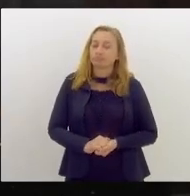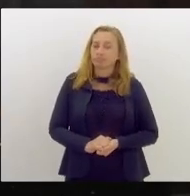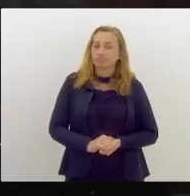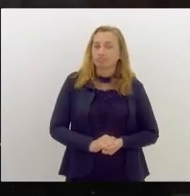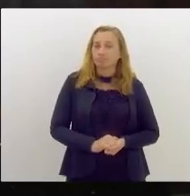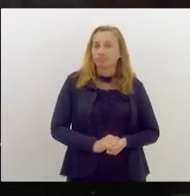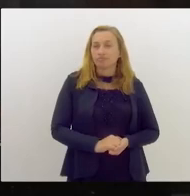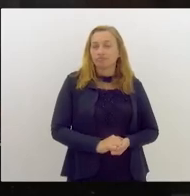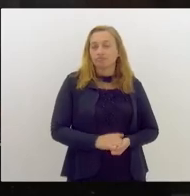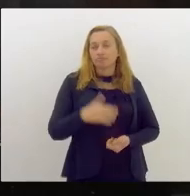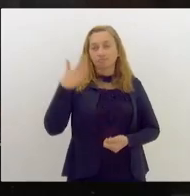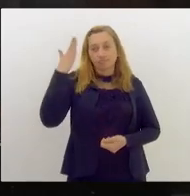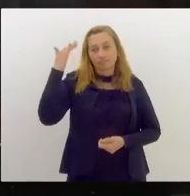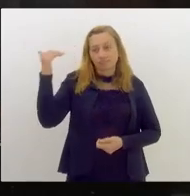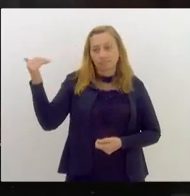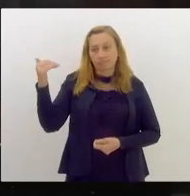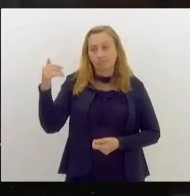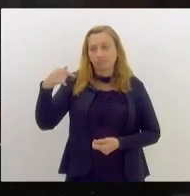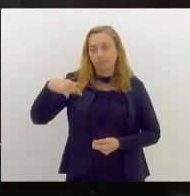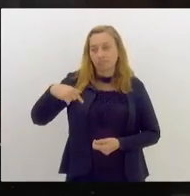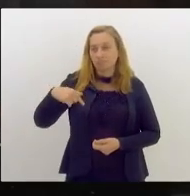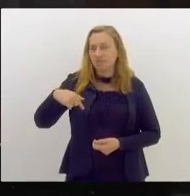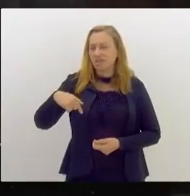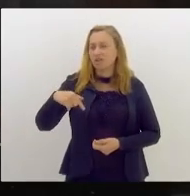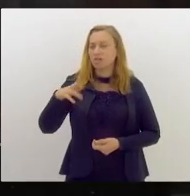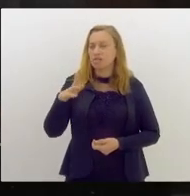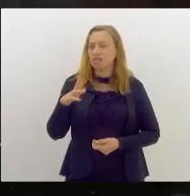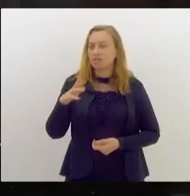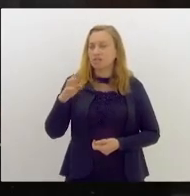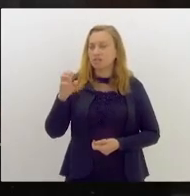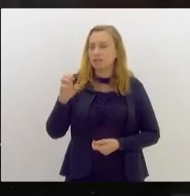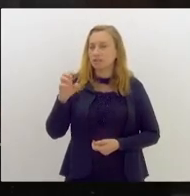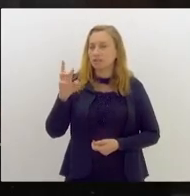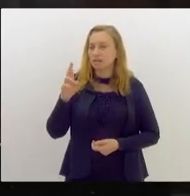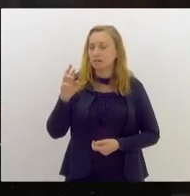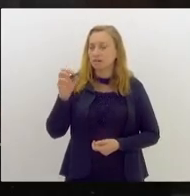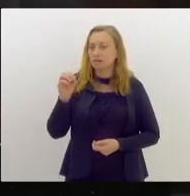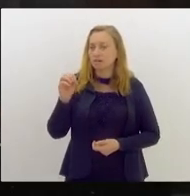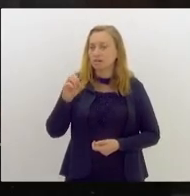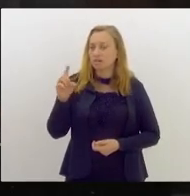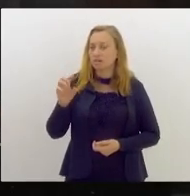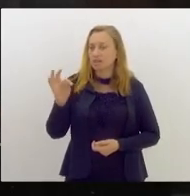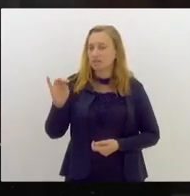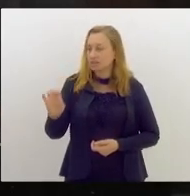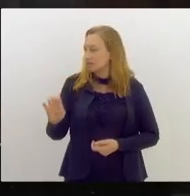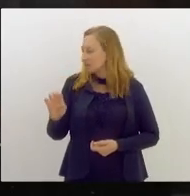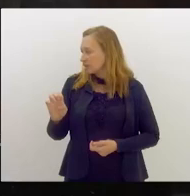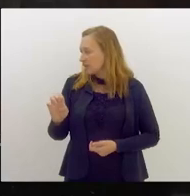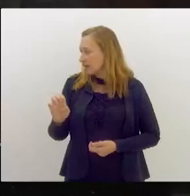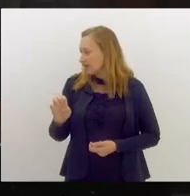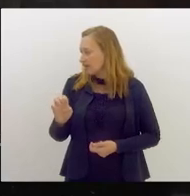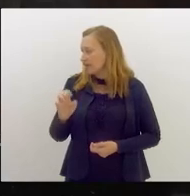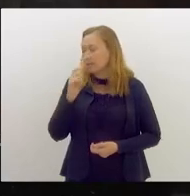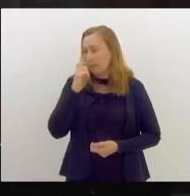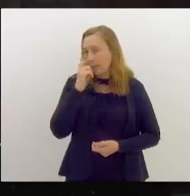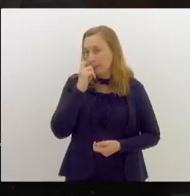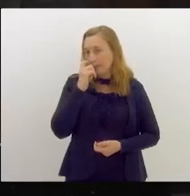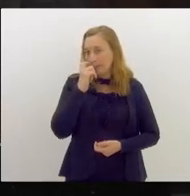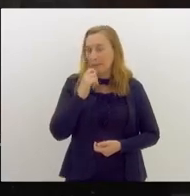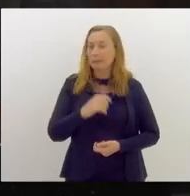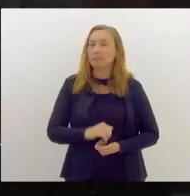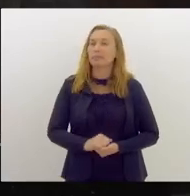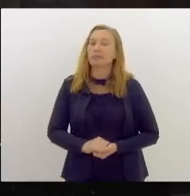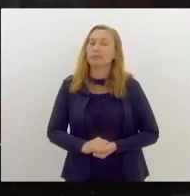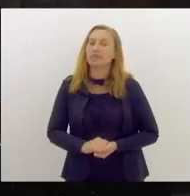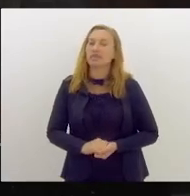o famoso querosene de aviação também evidencia-se que é bem essencial E por